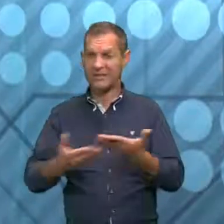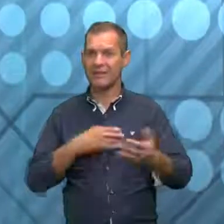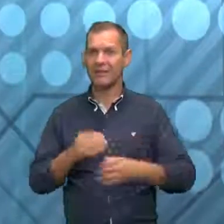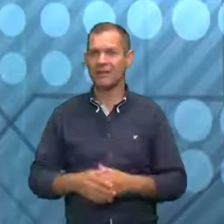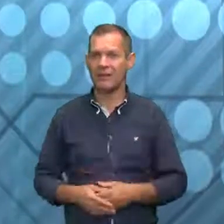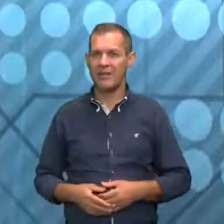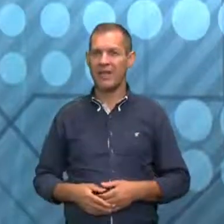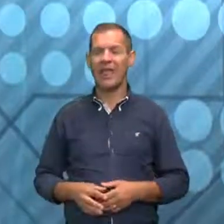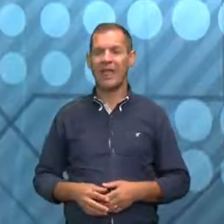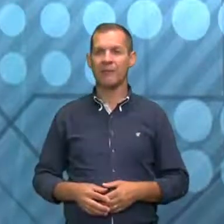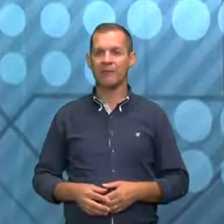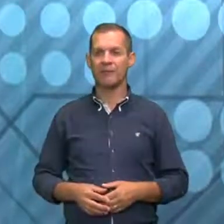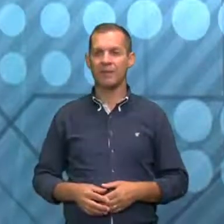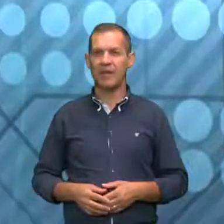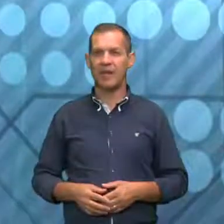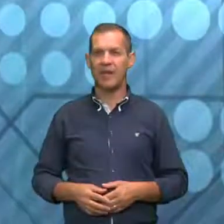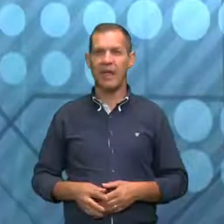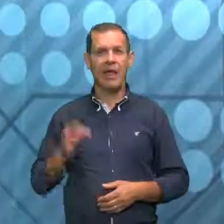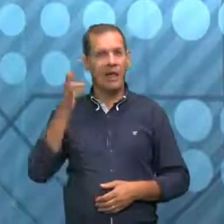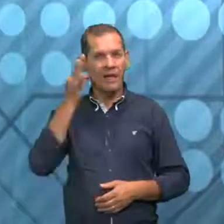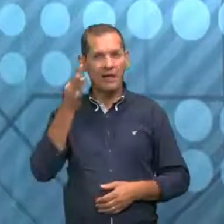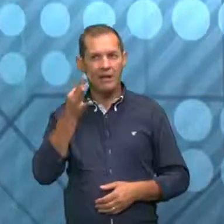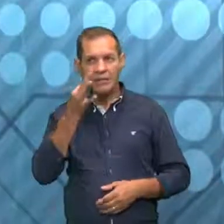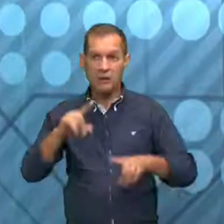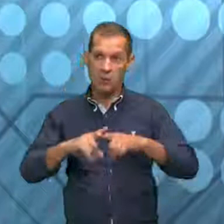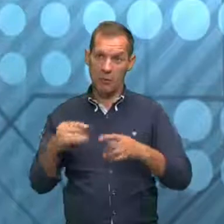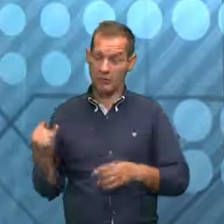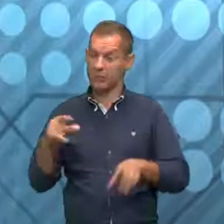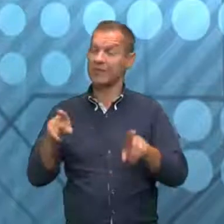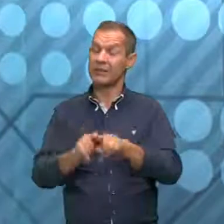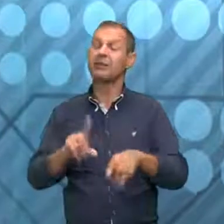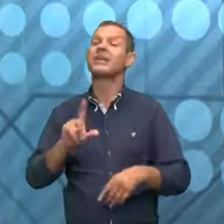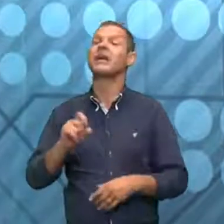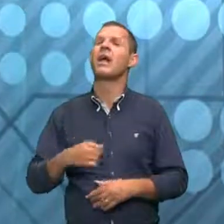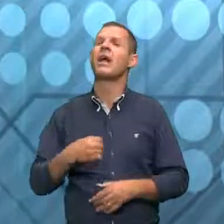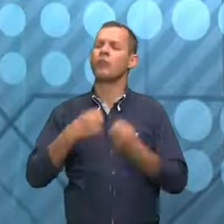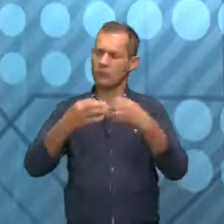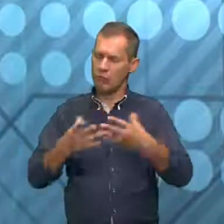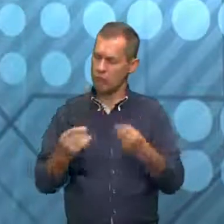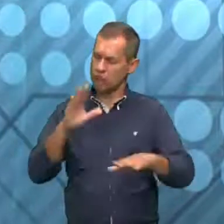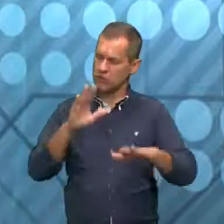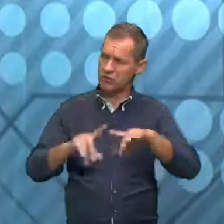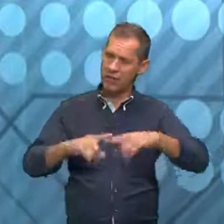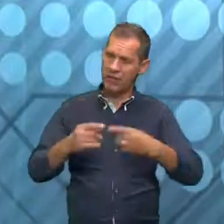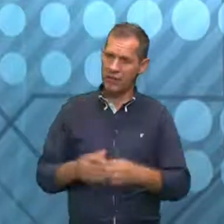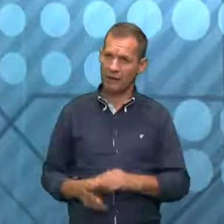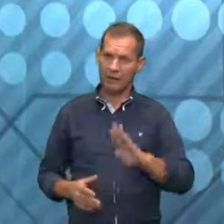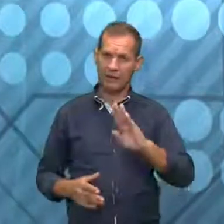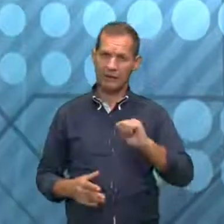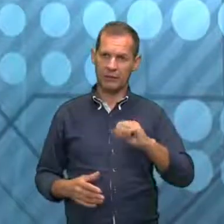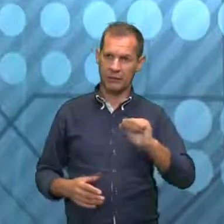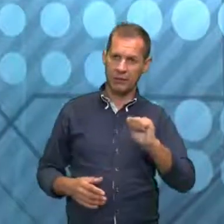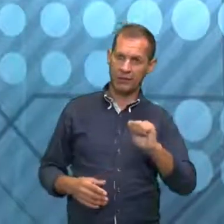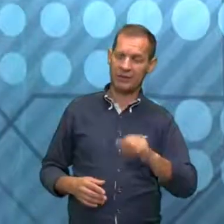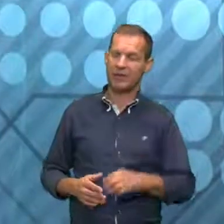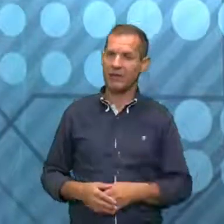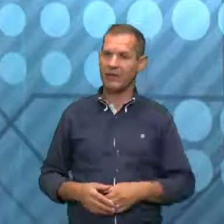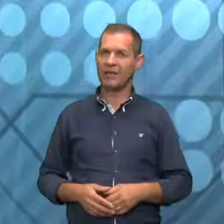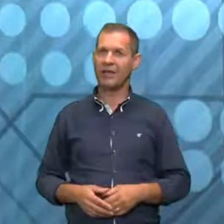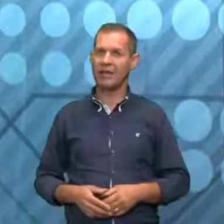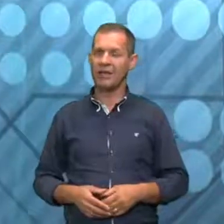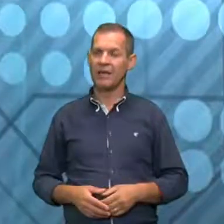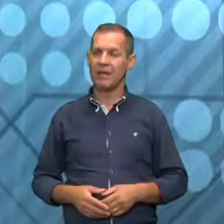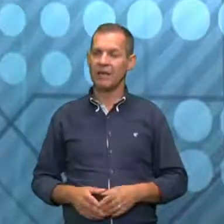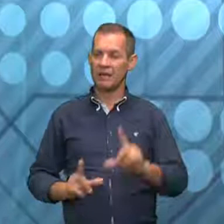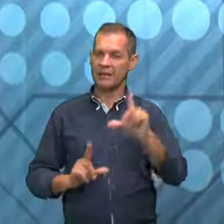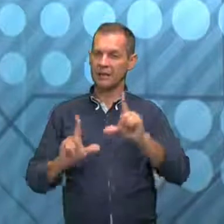serviço é a TIM. E um fato mais interessante ainda, eu comentei várias vezes que a banda de transmissão da TV analógica